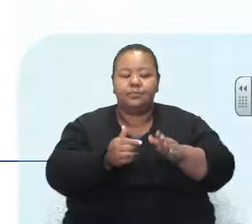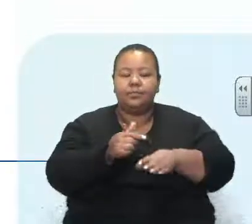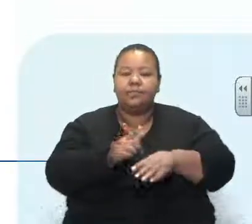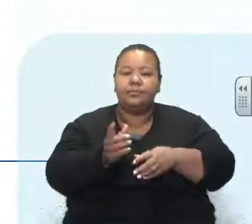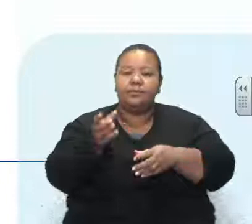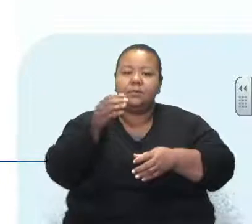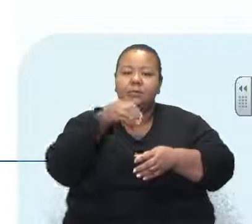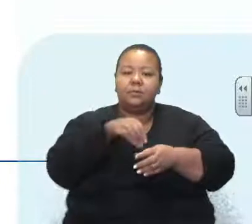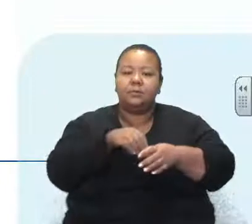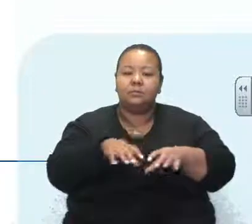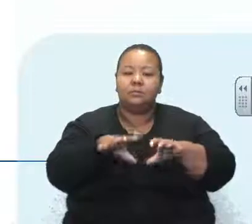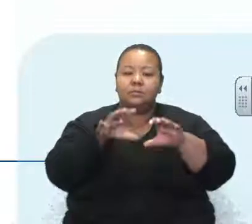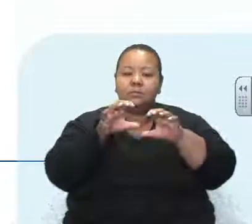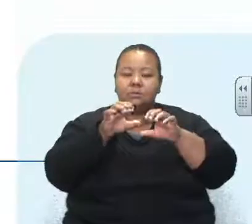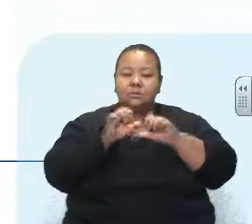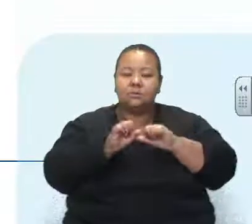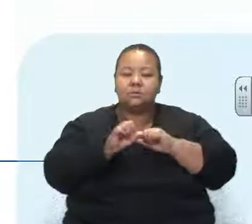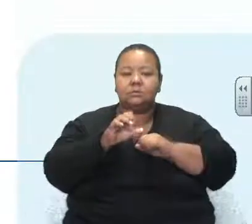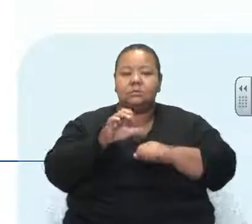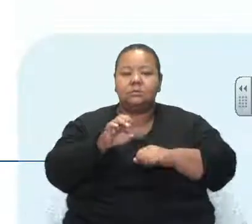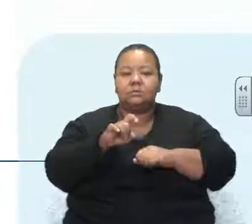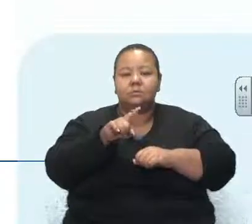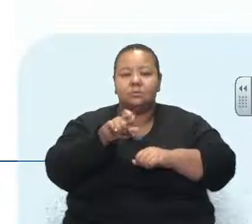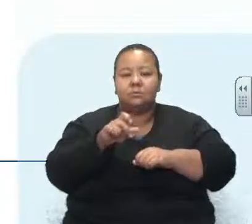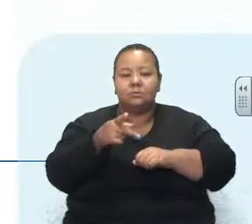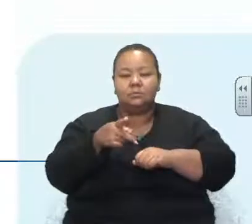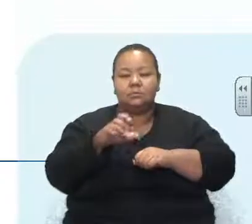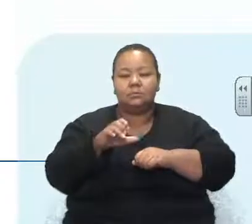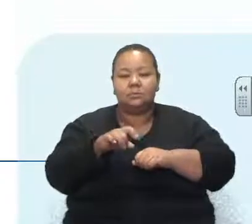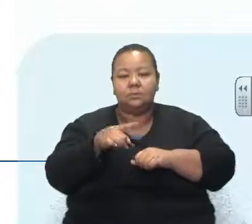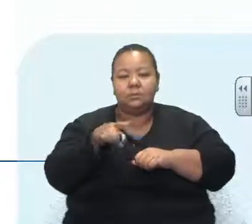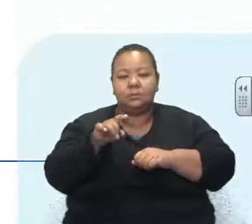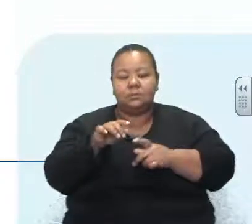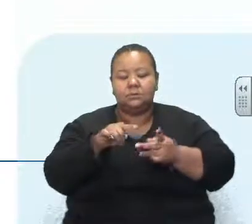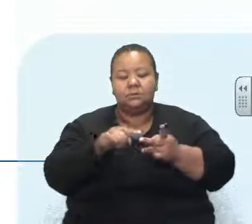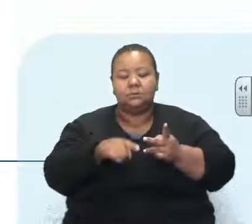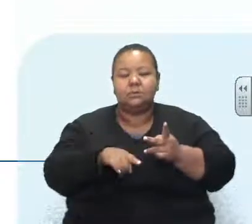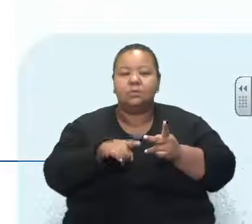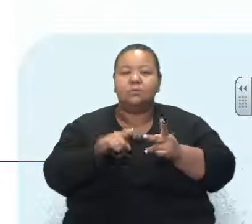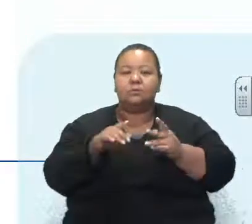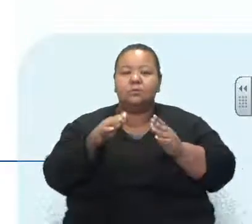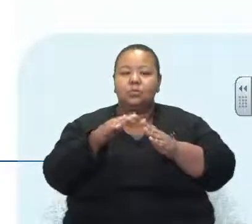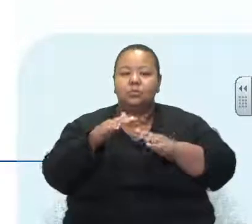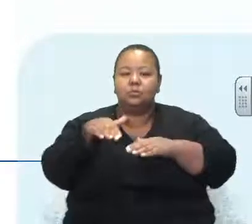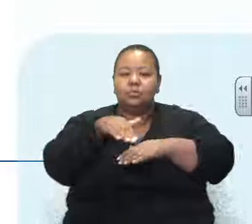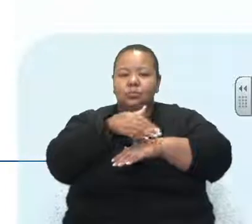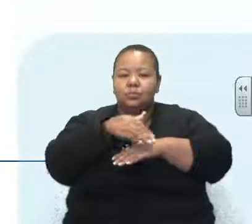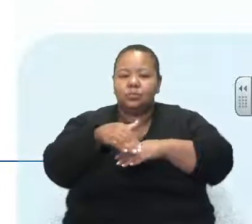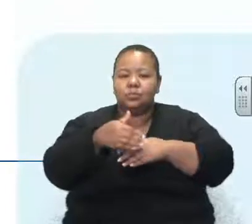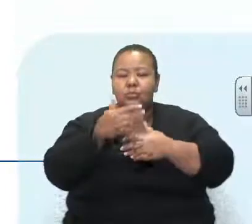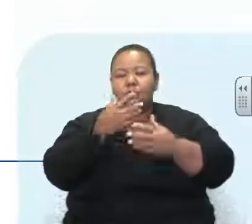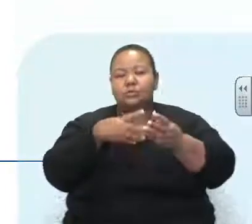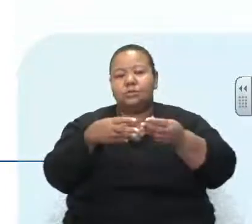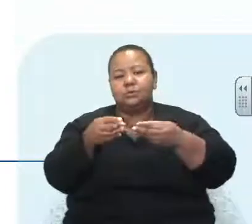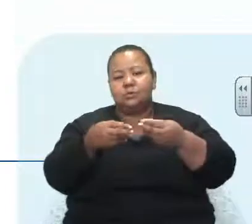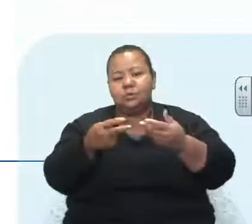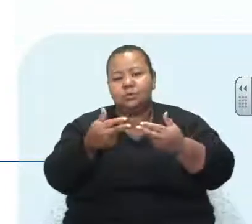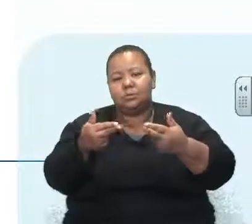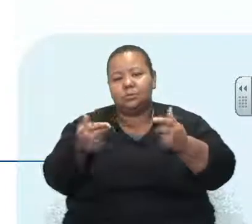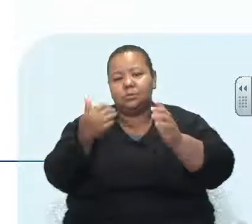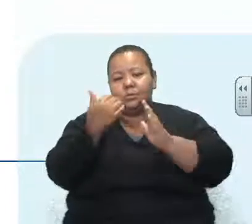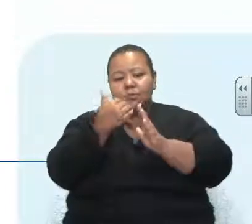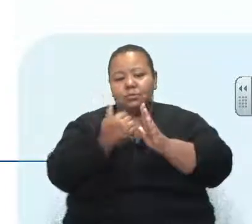incluir recebimento, inspeção, endereçamento, estocagem, separação, embalagem, entre outras etapas.